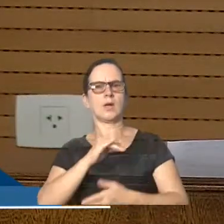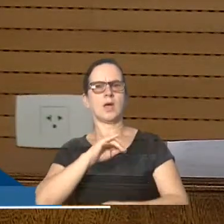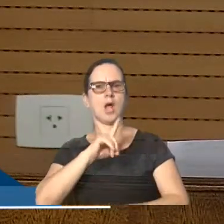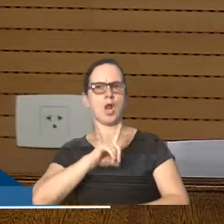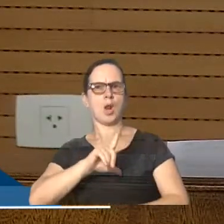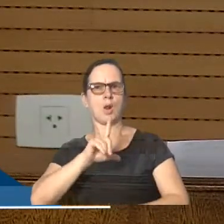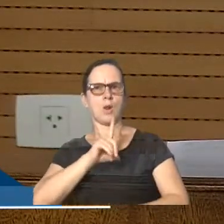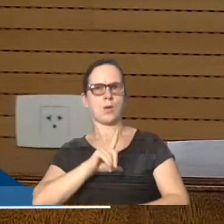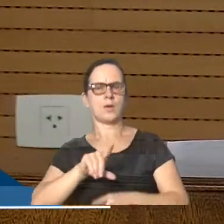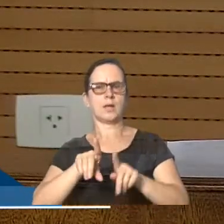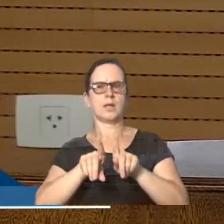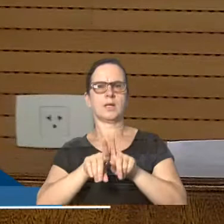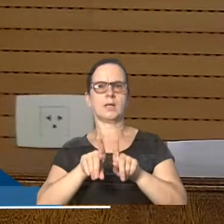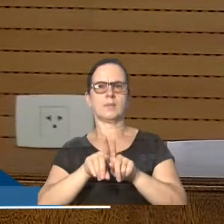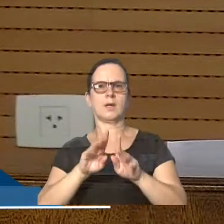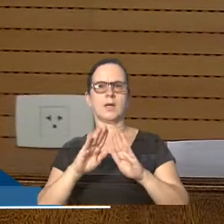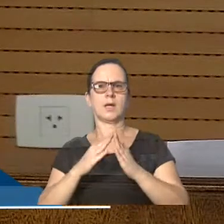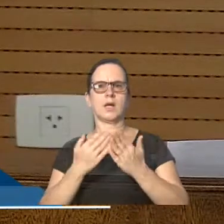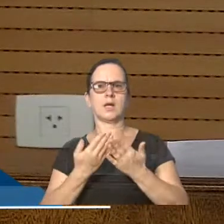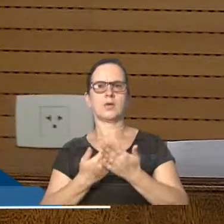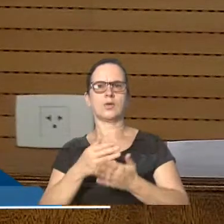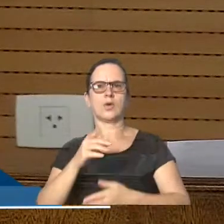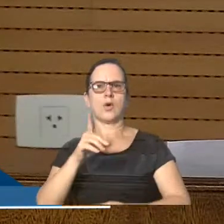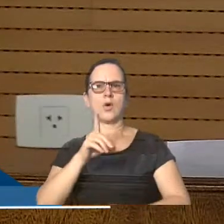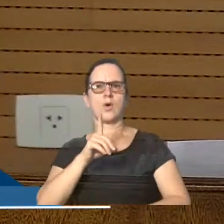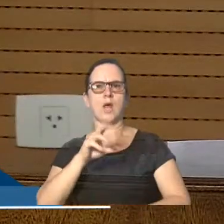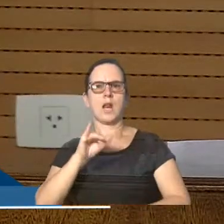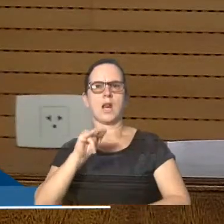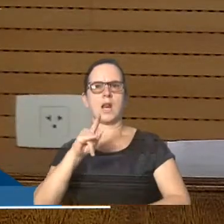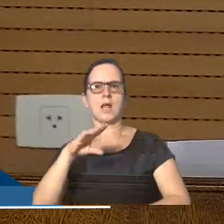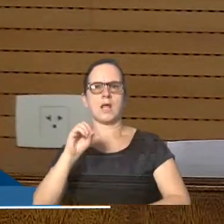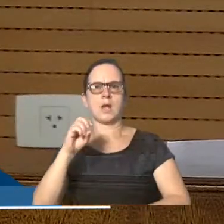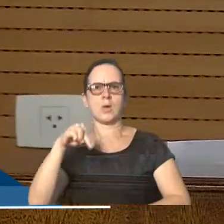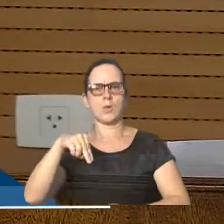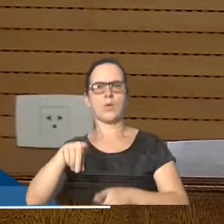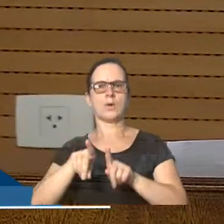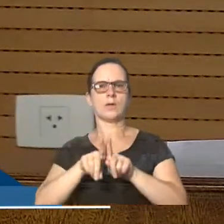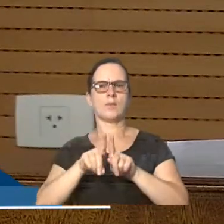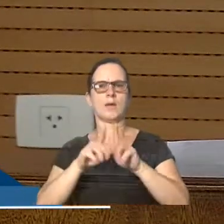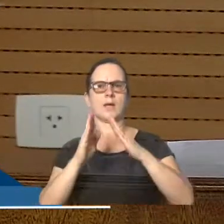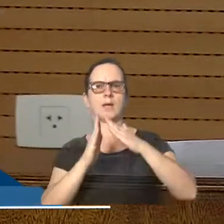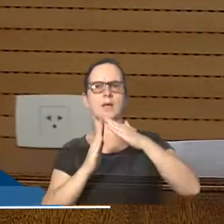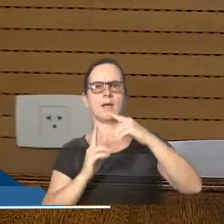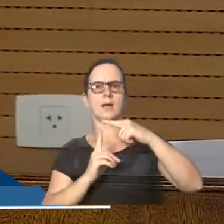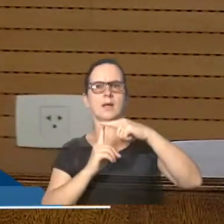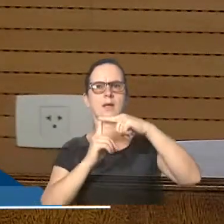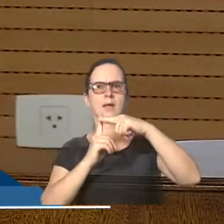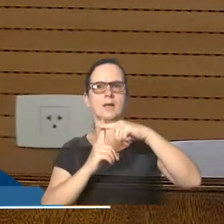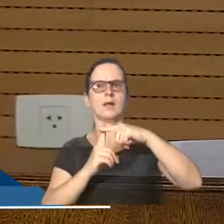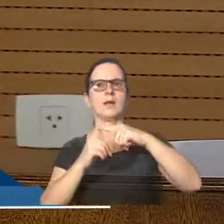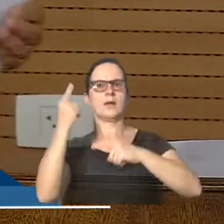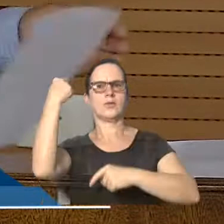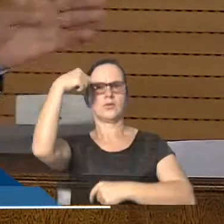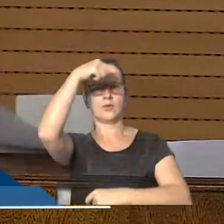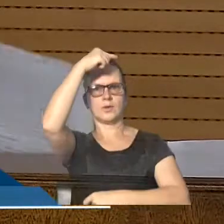Lorena, Escola Estadual Lincoln Feliciano e da Paróquia São Francisco de Assis, na Vila Nova.